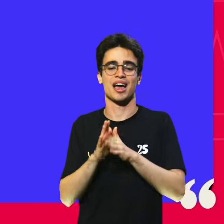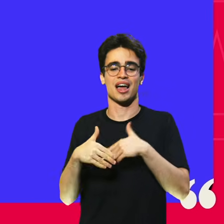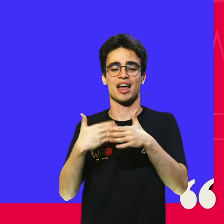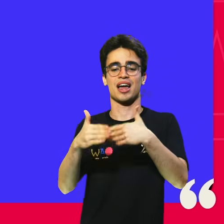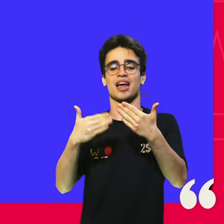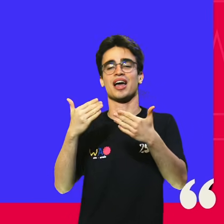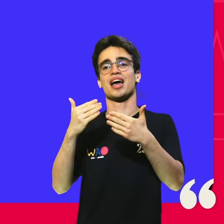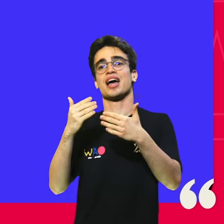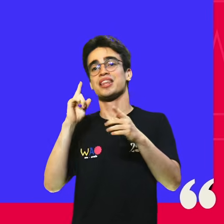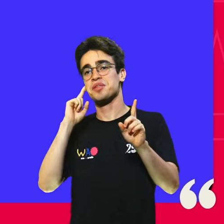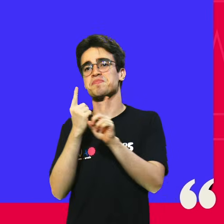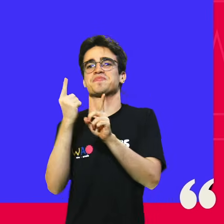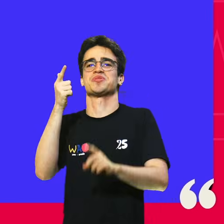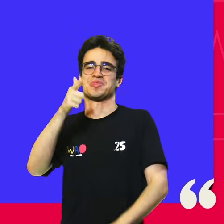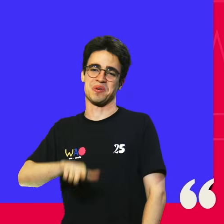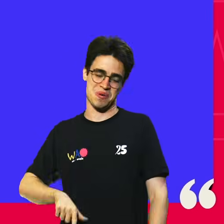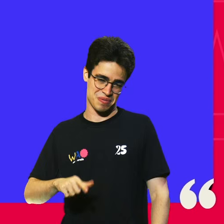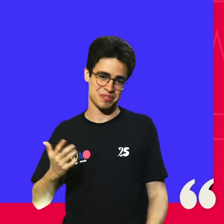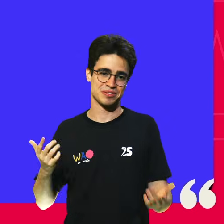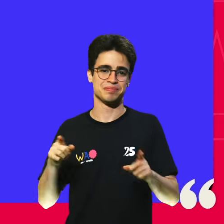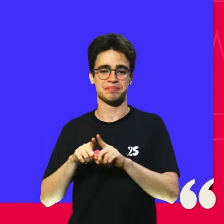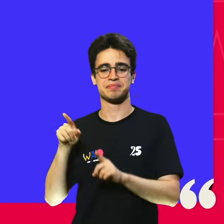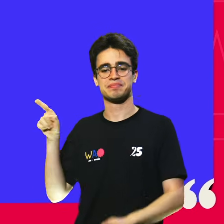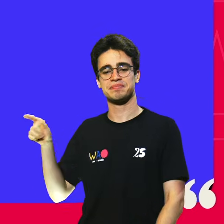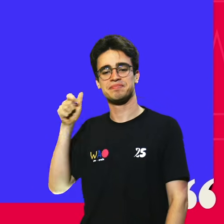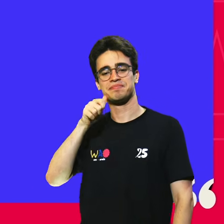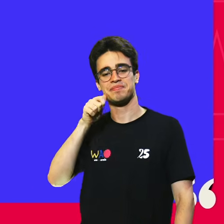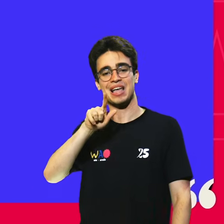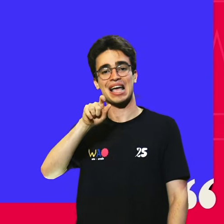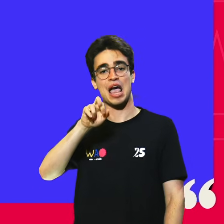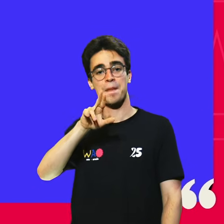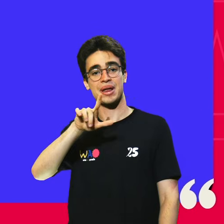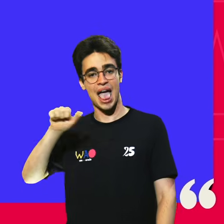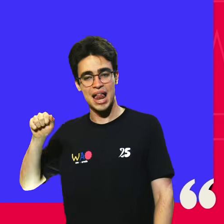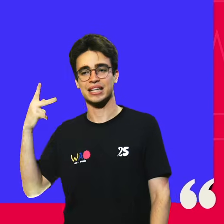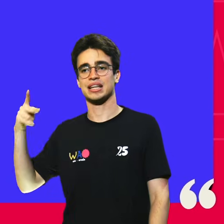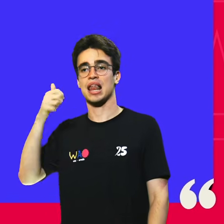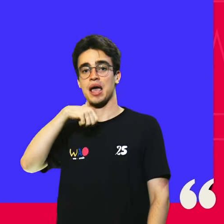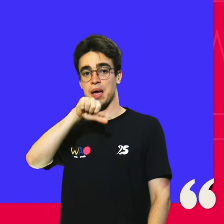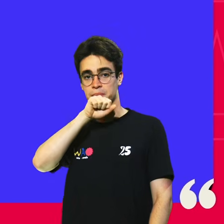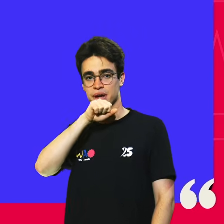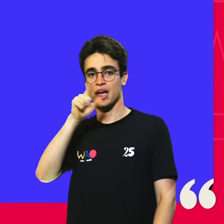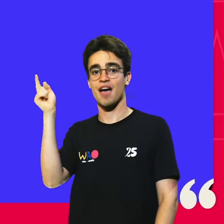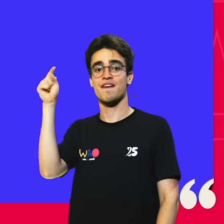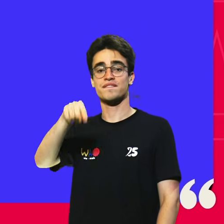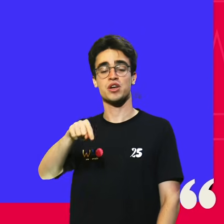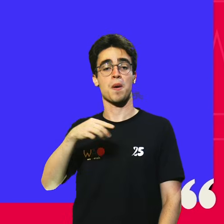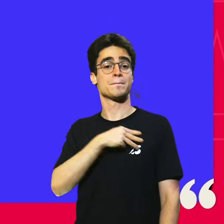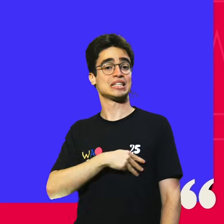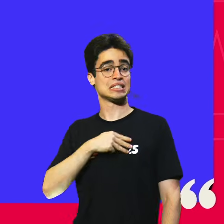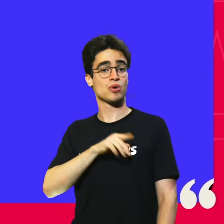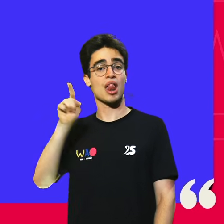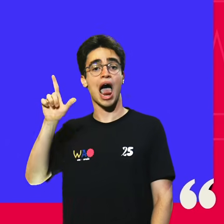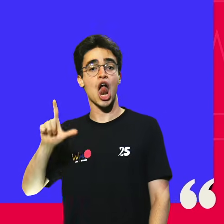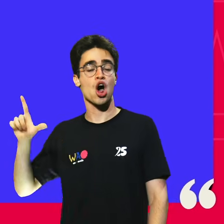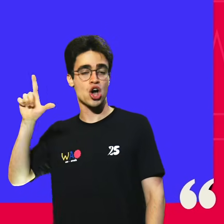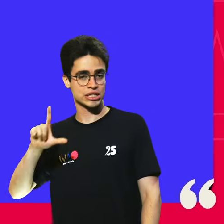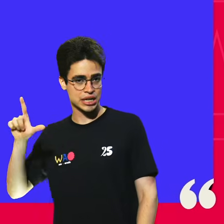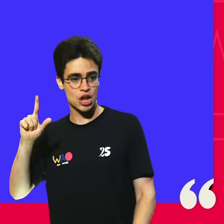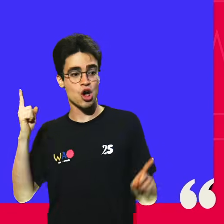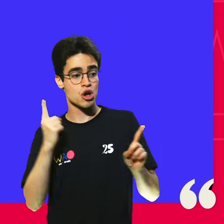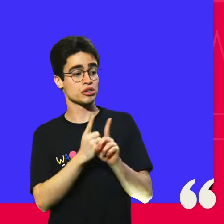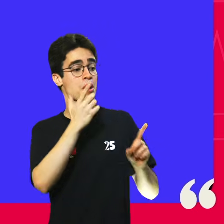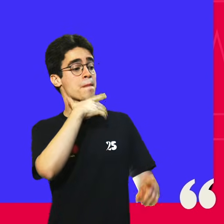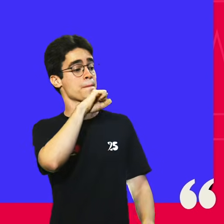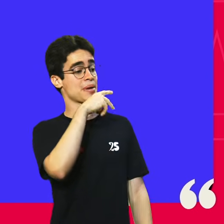se encontrando um pouquinho mais à frente. Gabriela, a mãe dela, veio fazer missões em Londrina, conheceu o pai, e ao